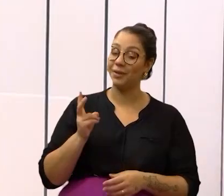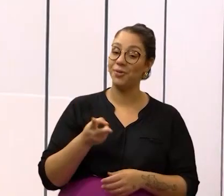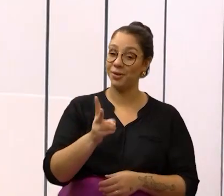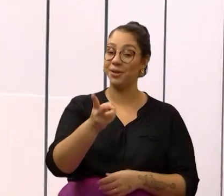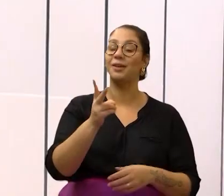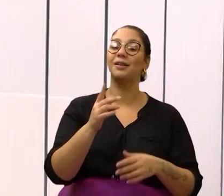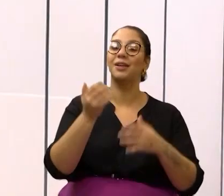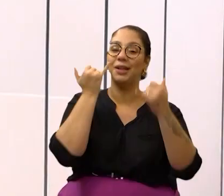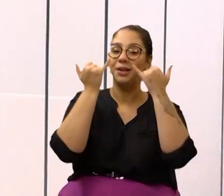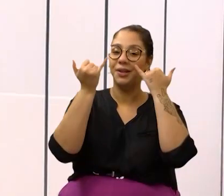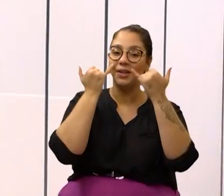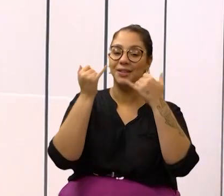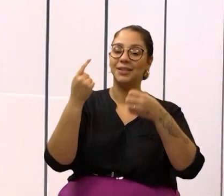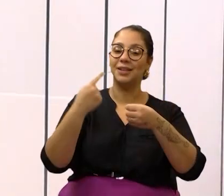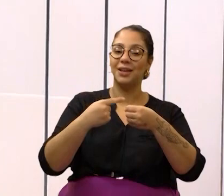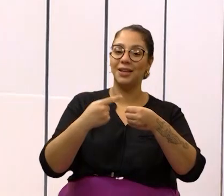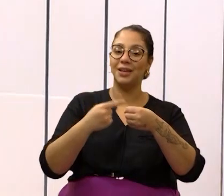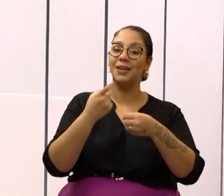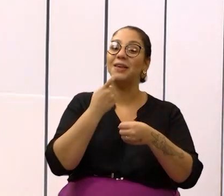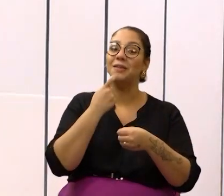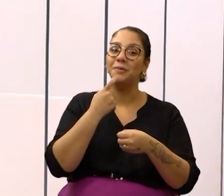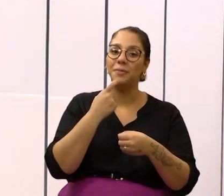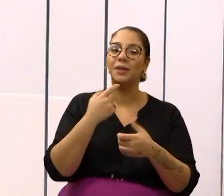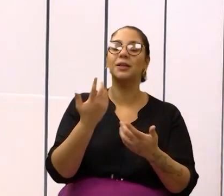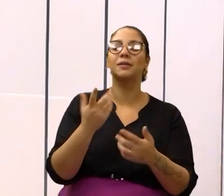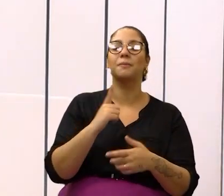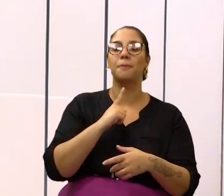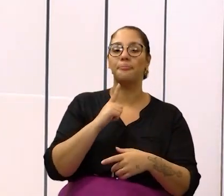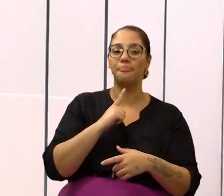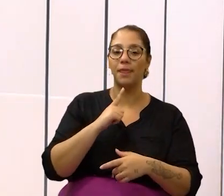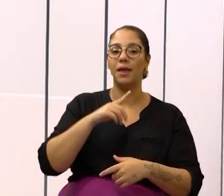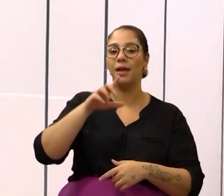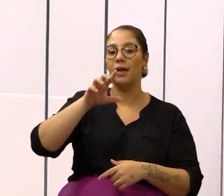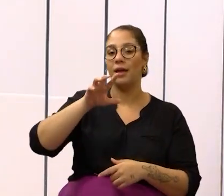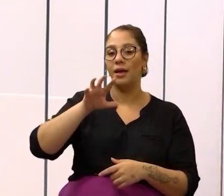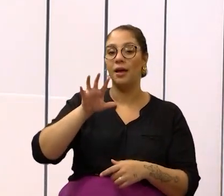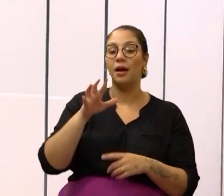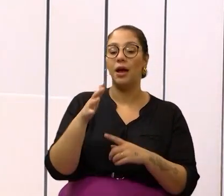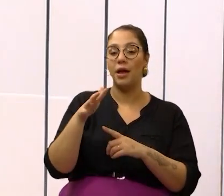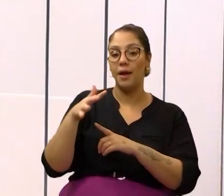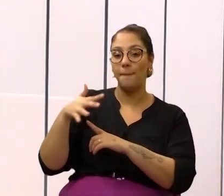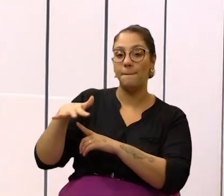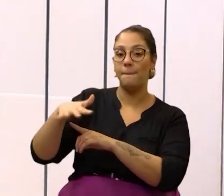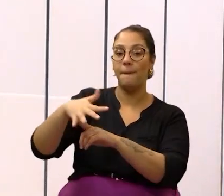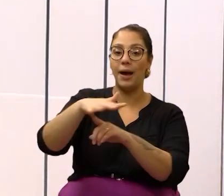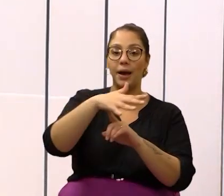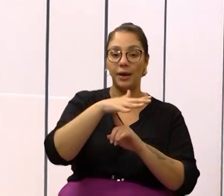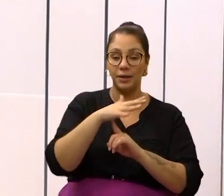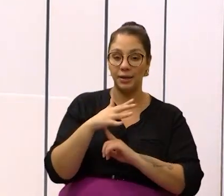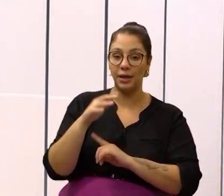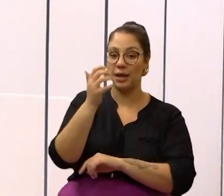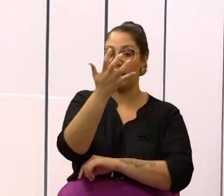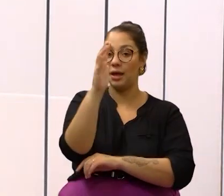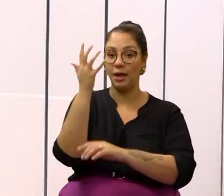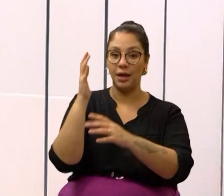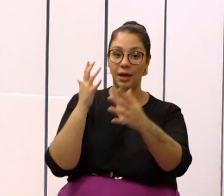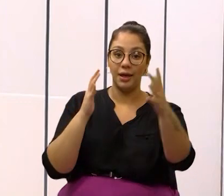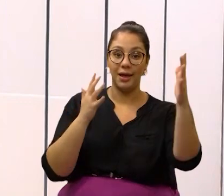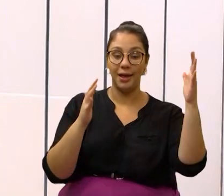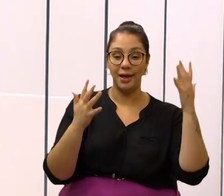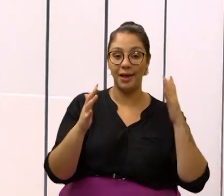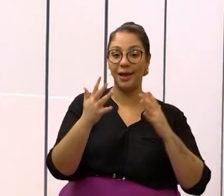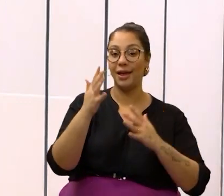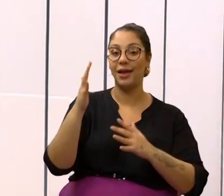A gente segue aqui com as notícias da Metrópole de Campinas. O Parque Ecológico Hermógenes de Freitas Leitão Filho, na